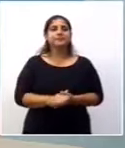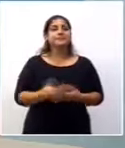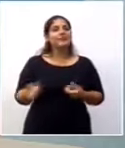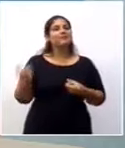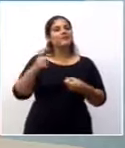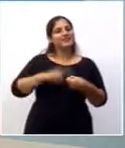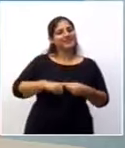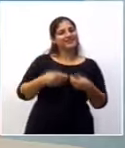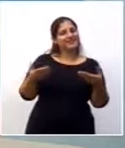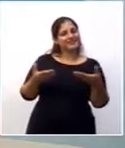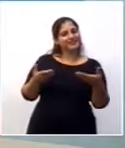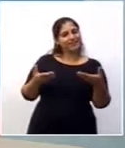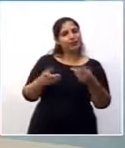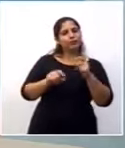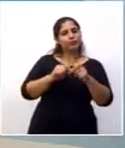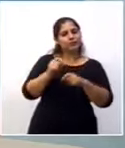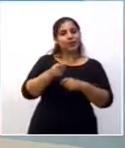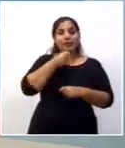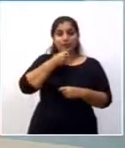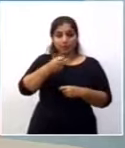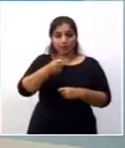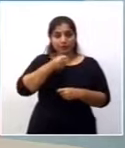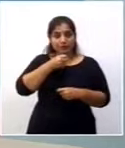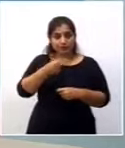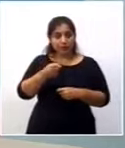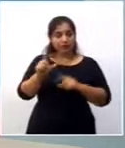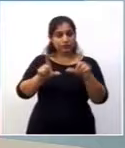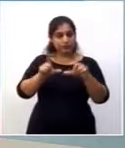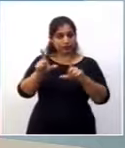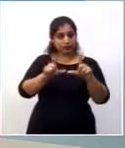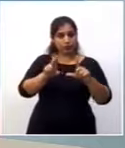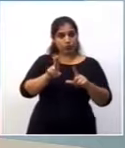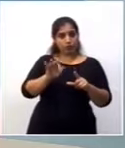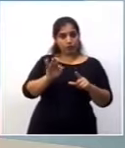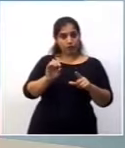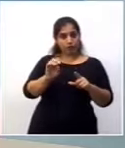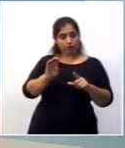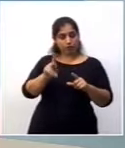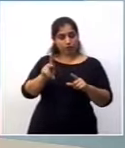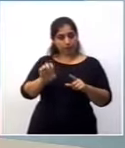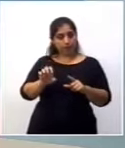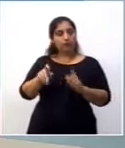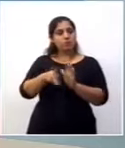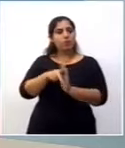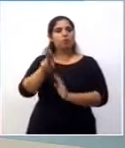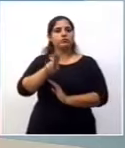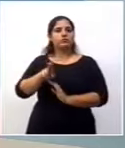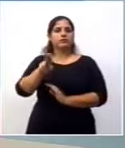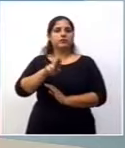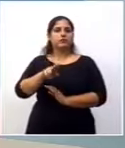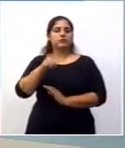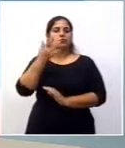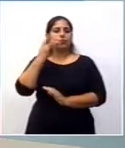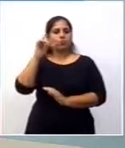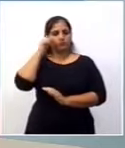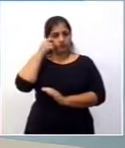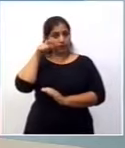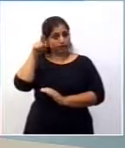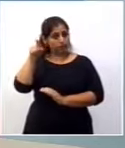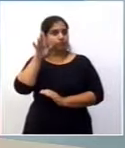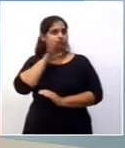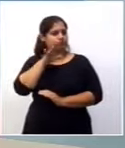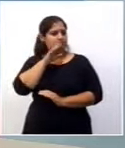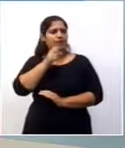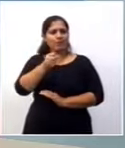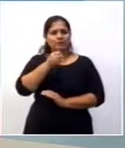Estamos de volta. Aí essa reportagem da TV UFOP, que é da TV da Universidade de Ouro Preto, é uma reportagem muito